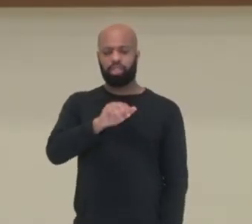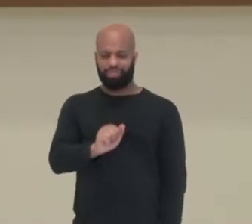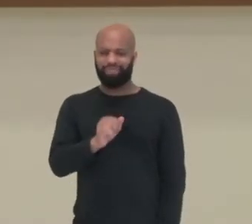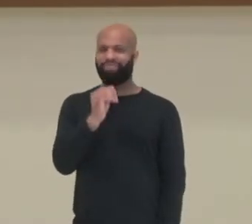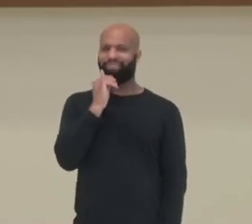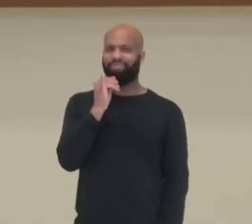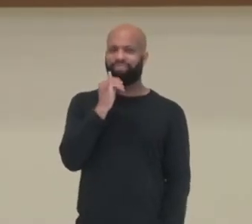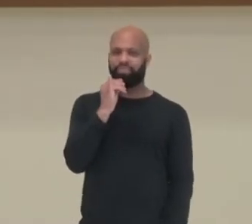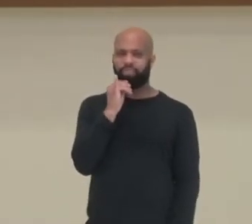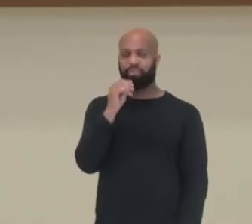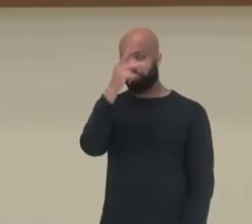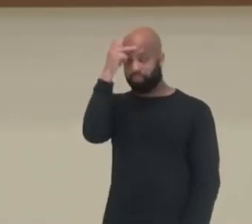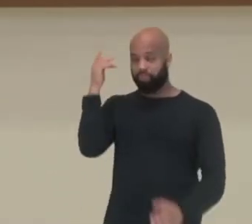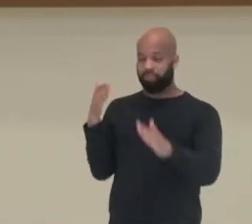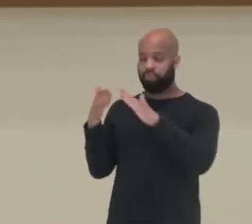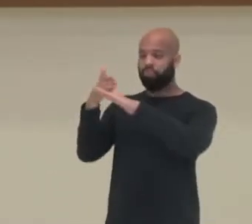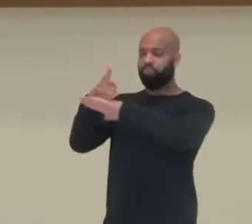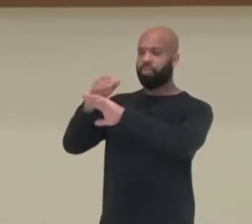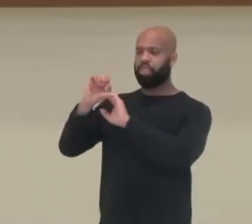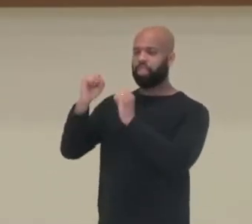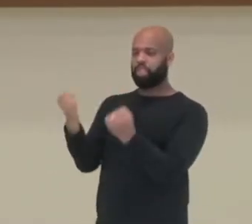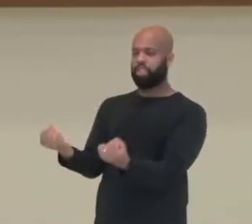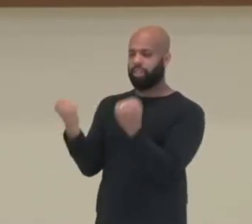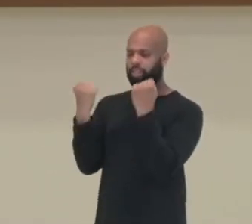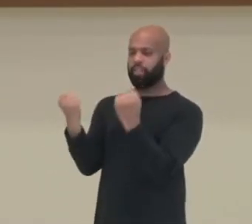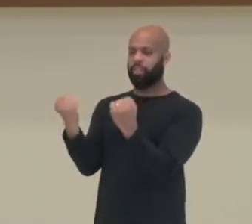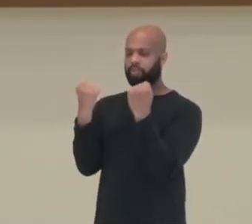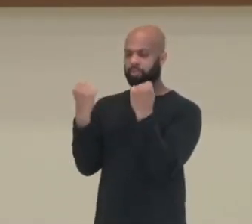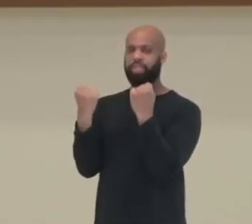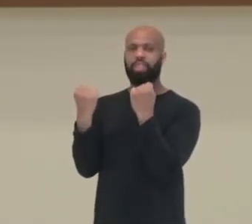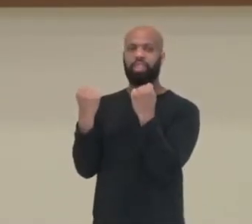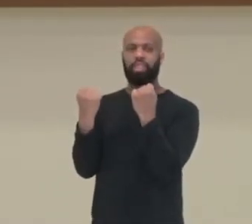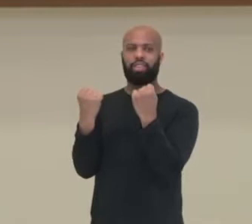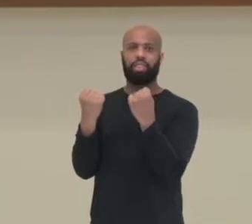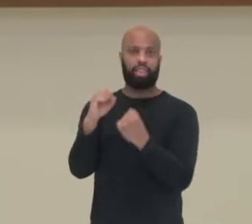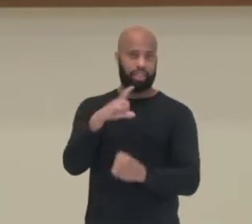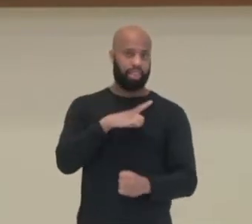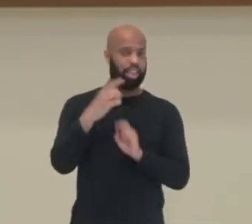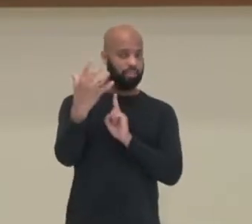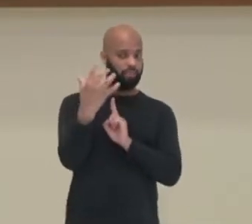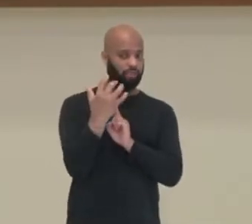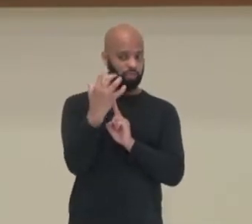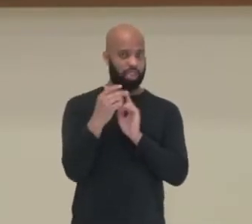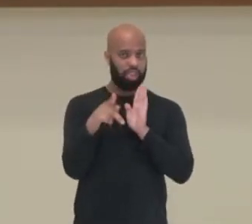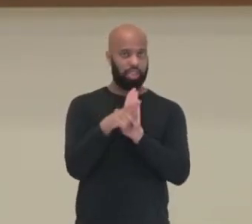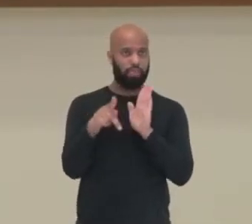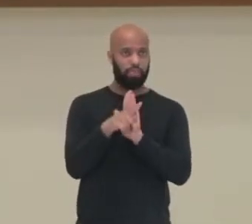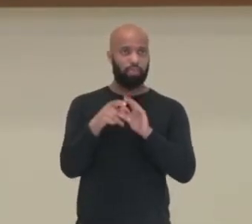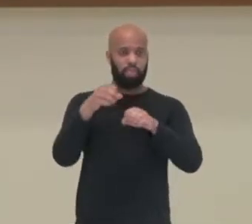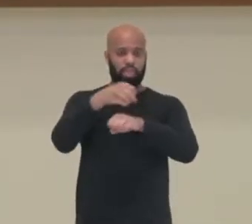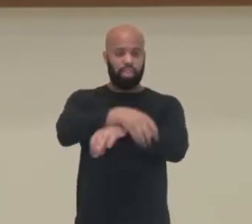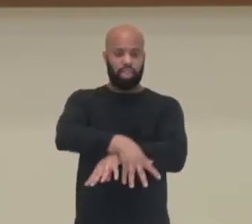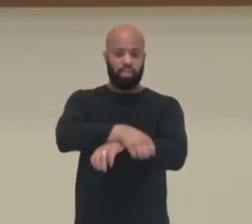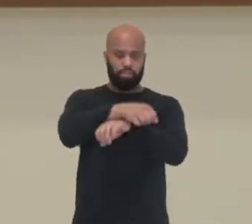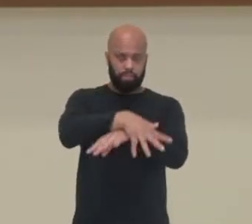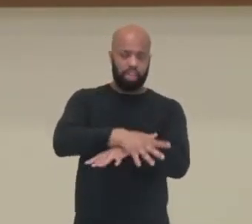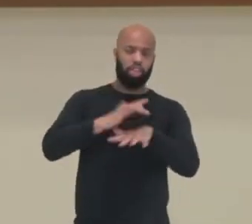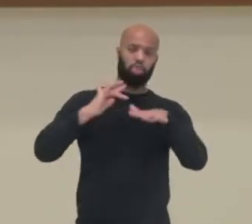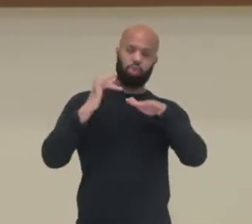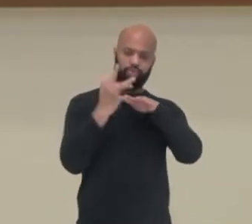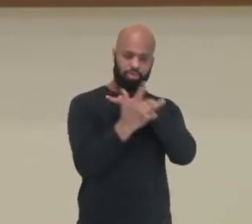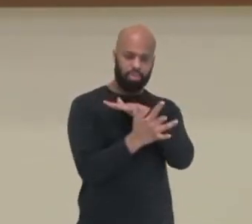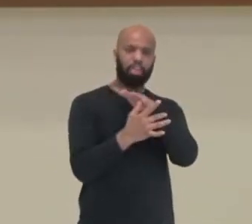lá na academia e ela busca academia influenciada talvez pela mídia? Em busca do quê? De um corpo